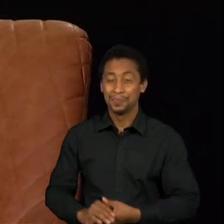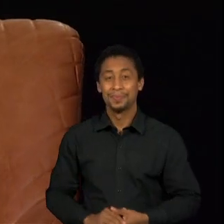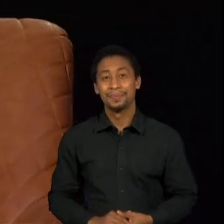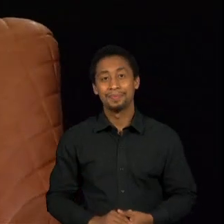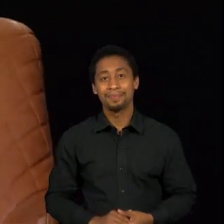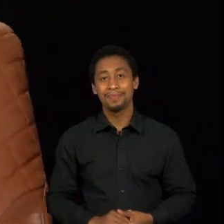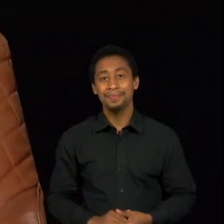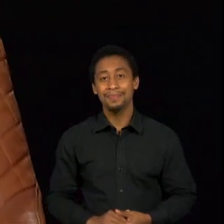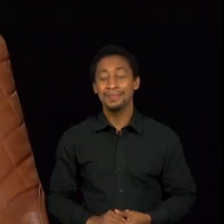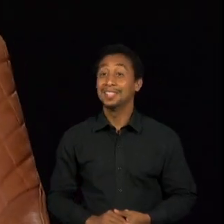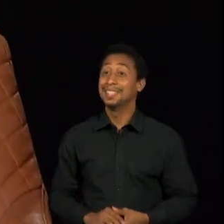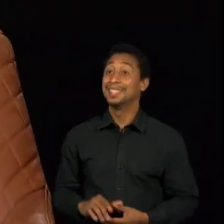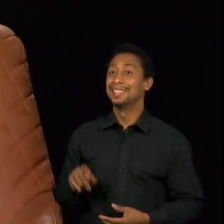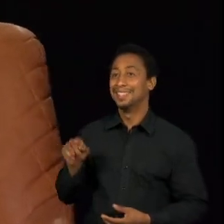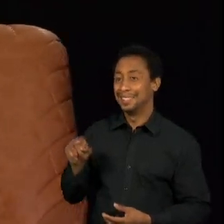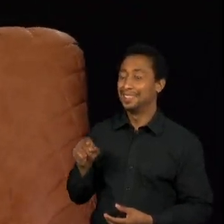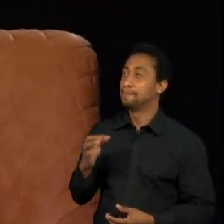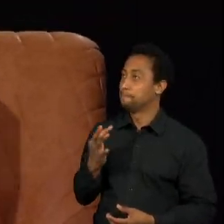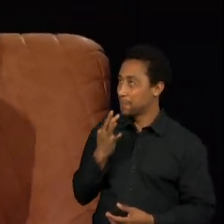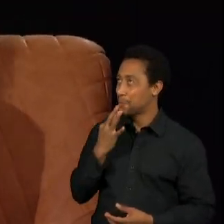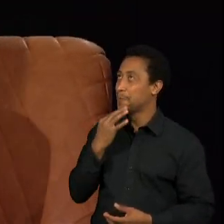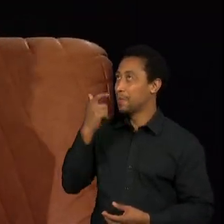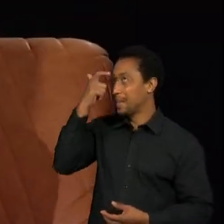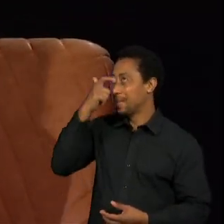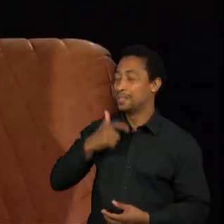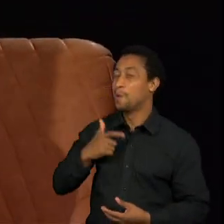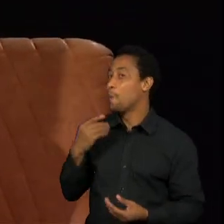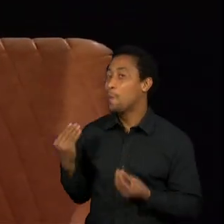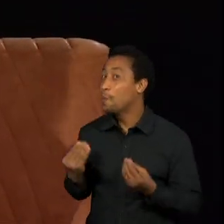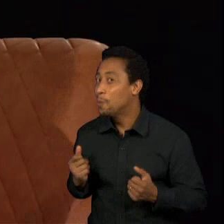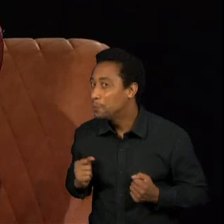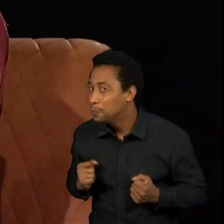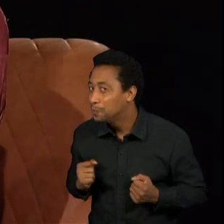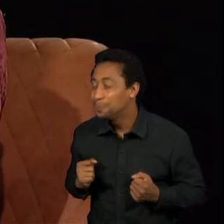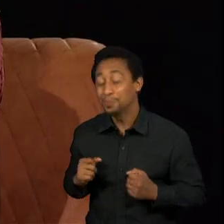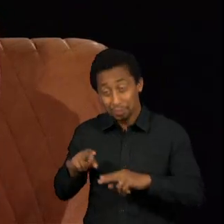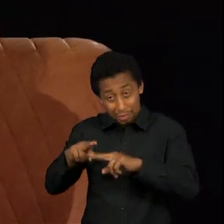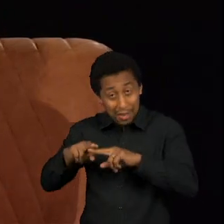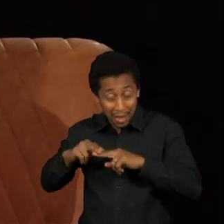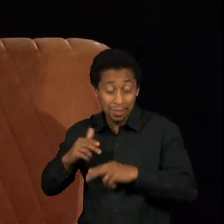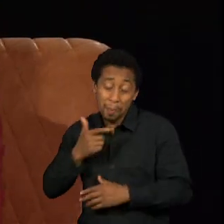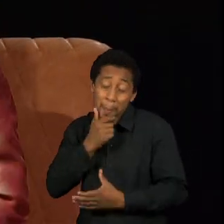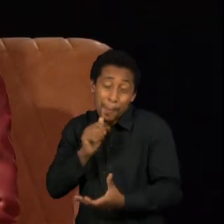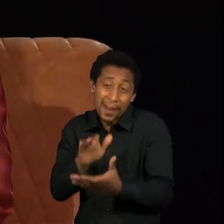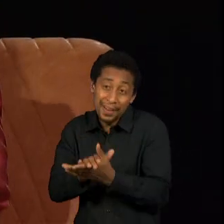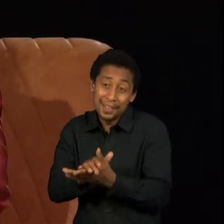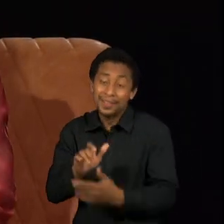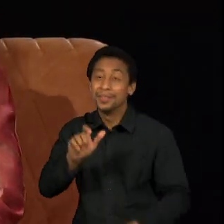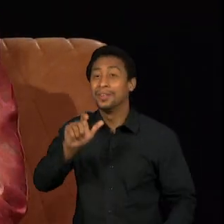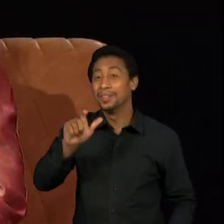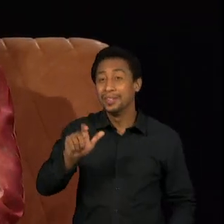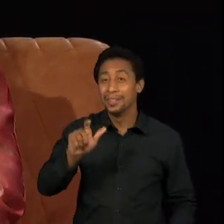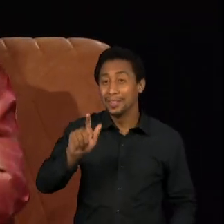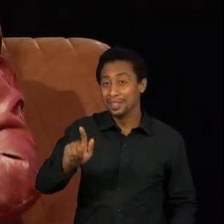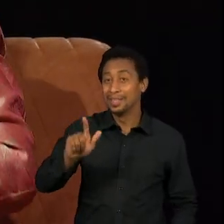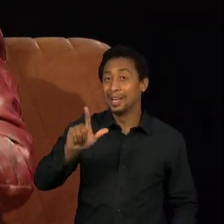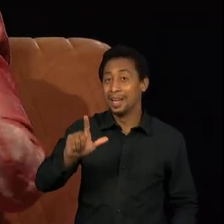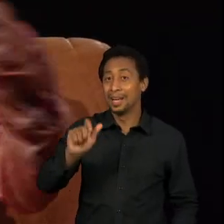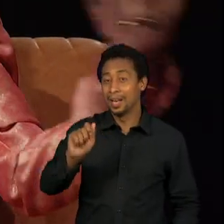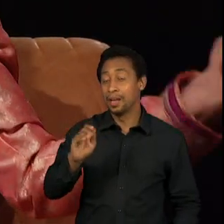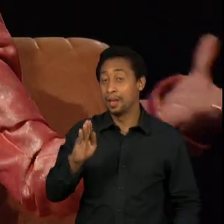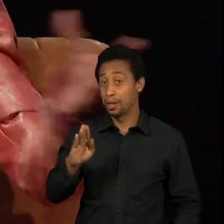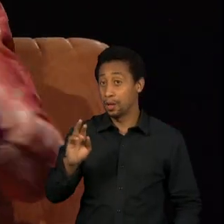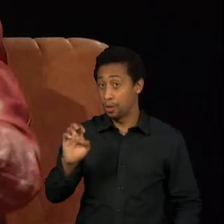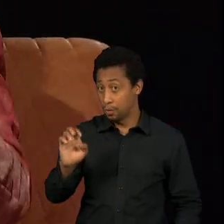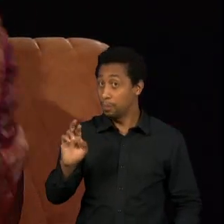Ele me conheceu também através de Glauber, não é? E imediatamente eu